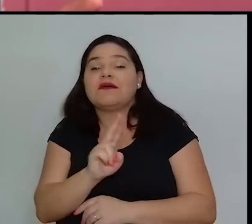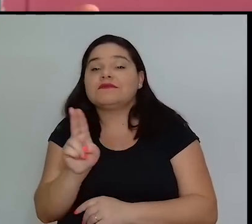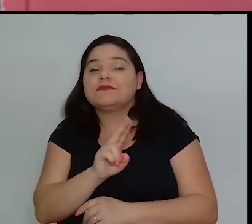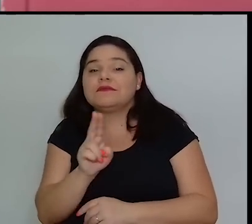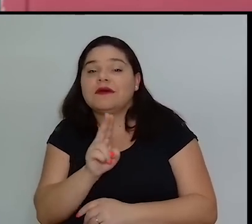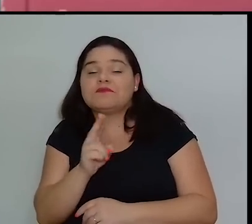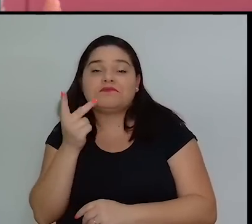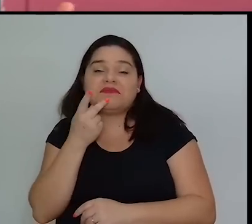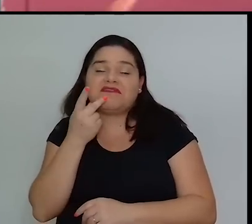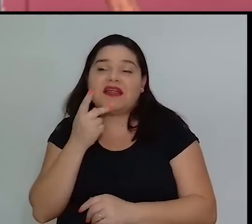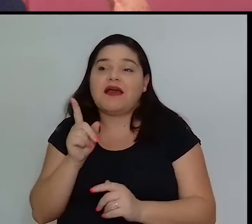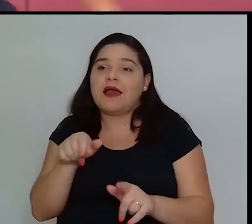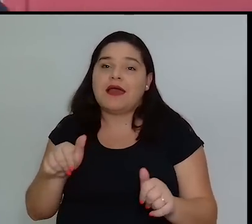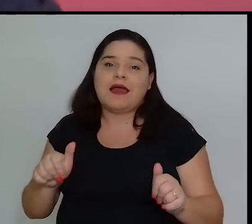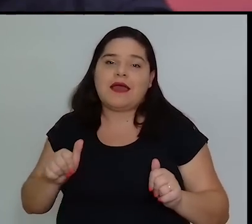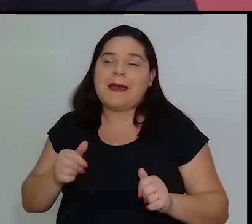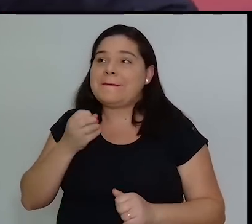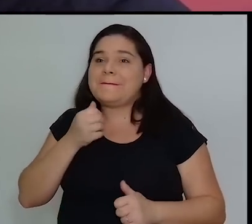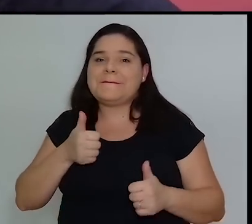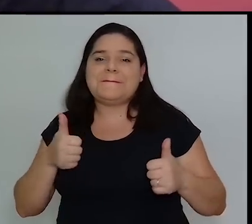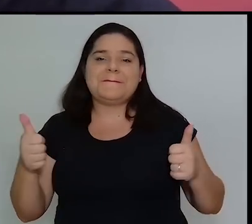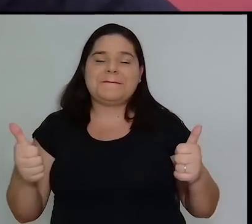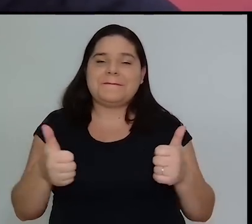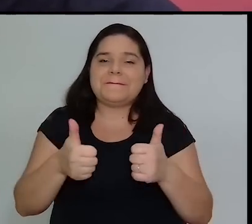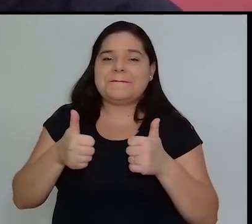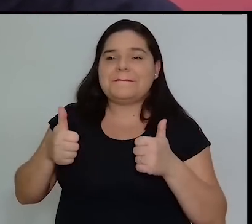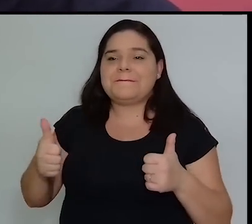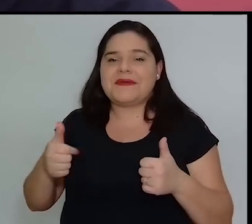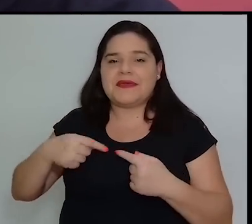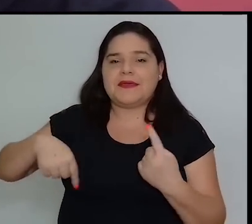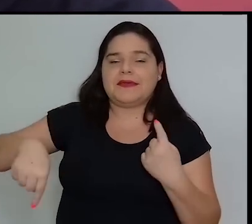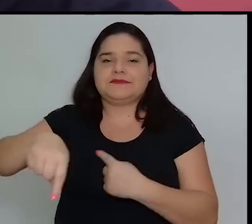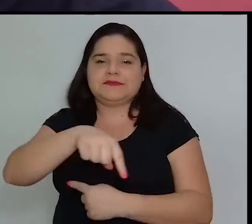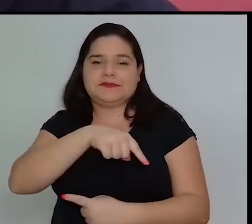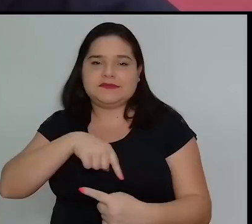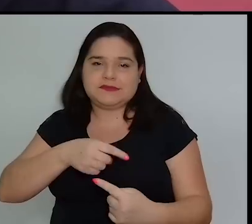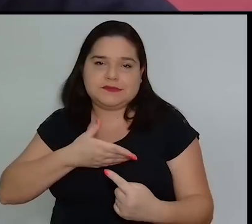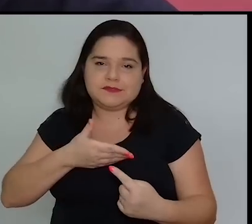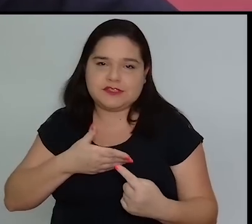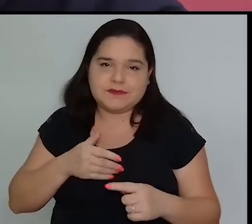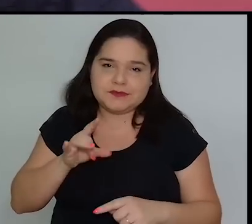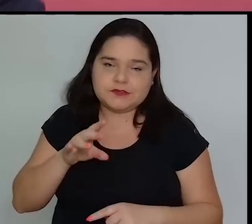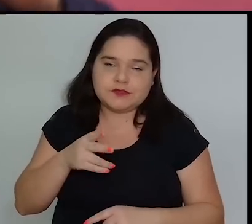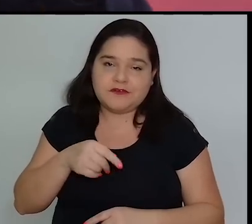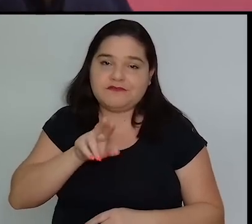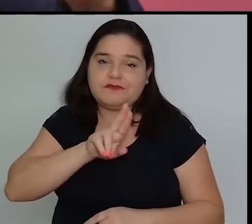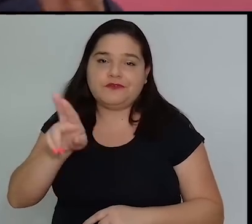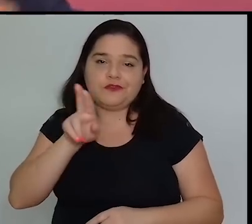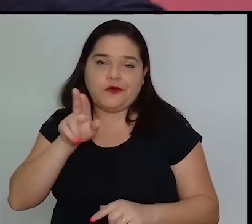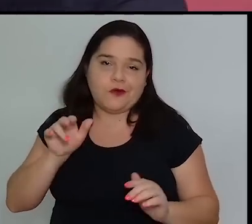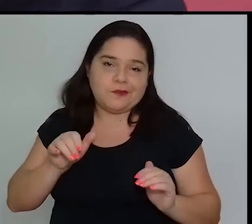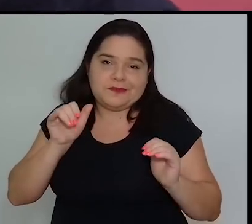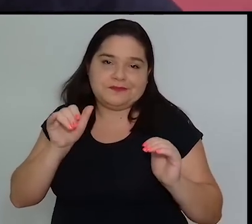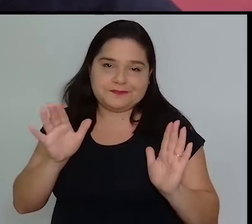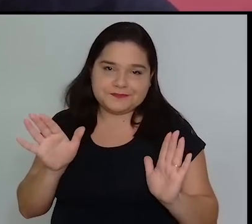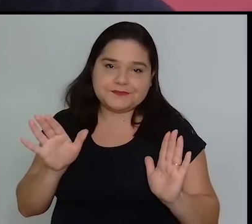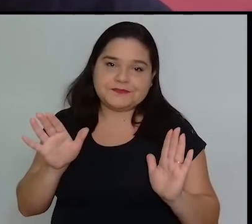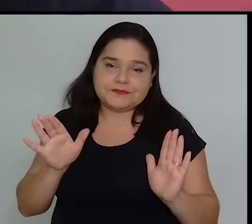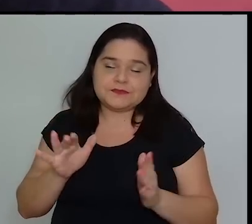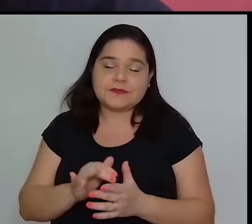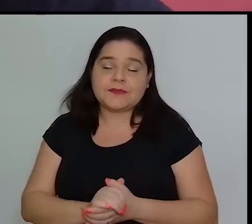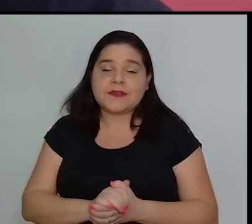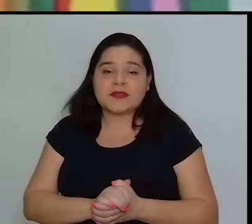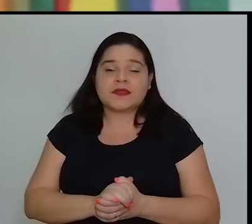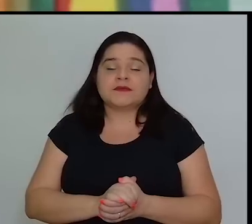ficarem bem ali no seu no seu círculo de amigos é dos extratos mais abastados da sociedade